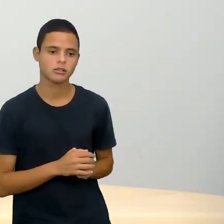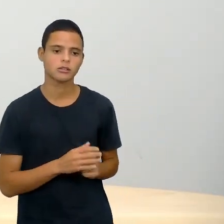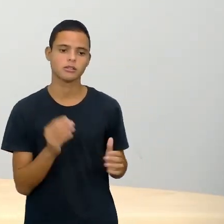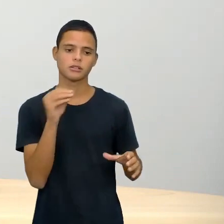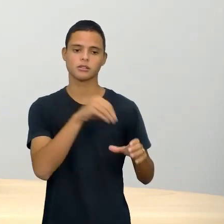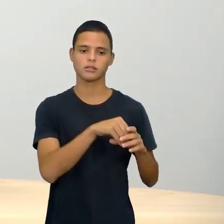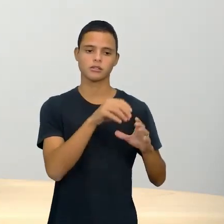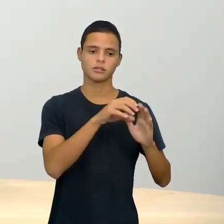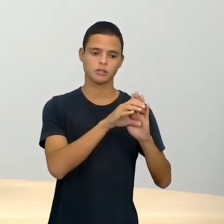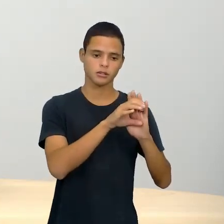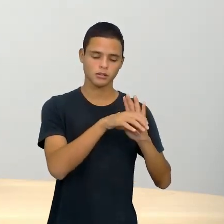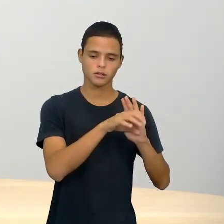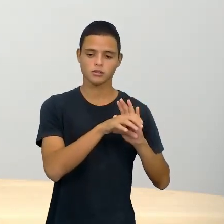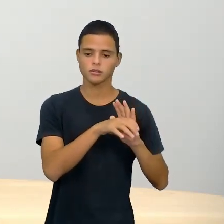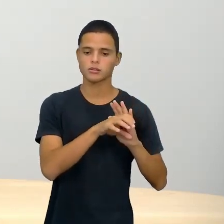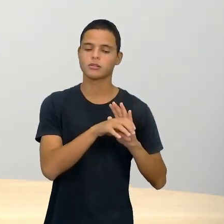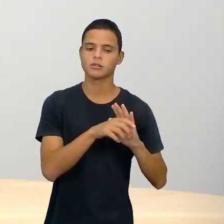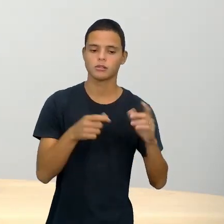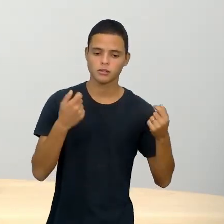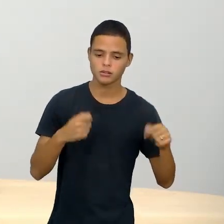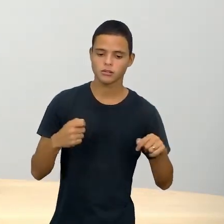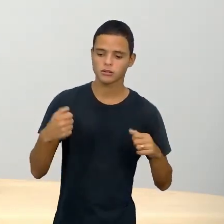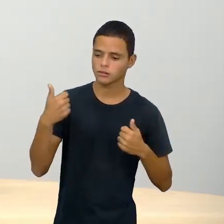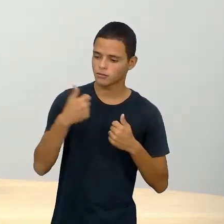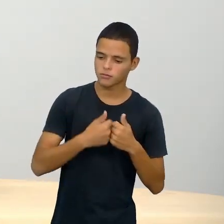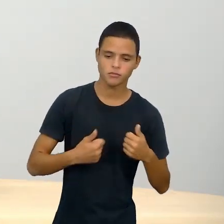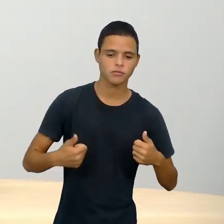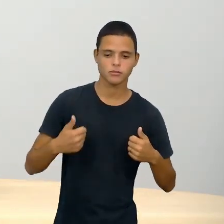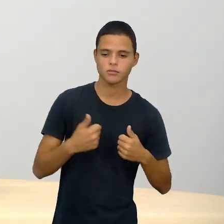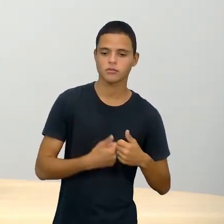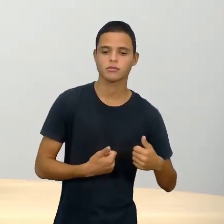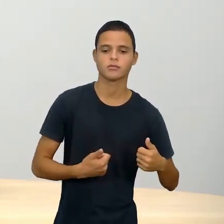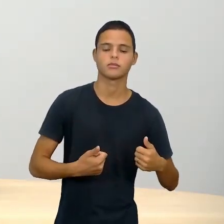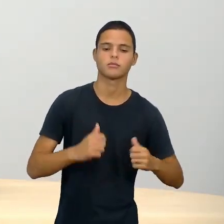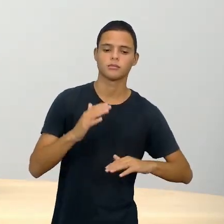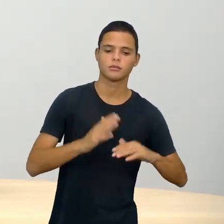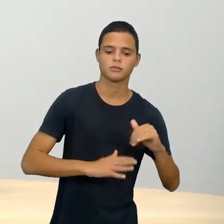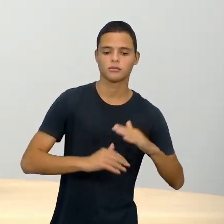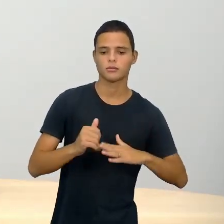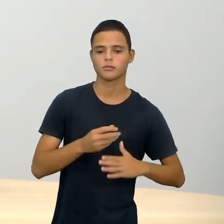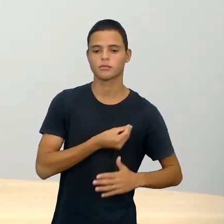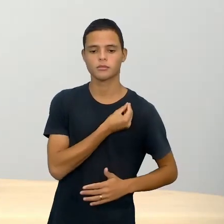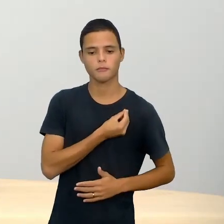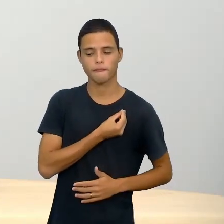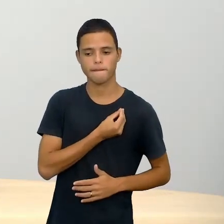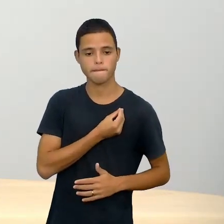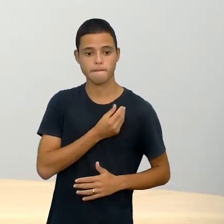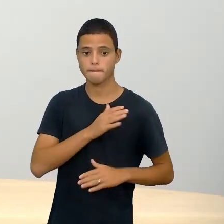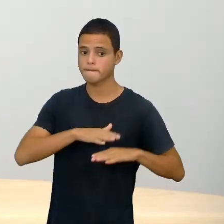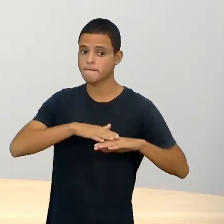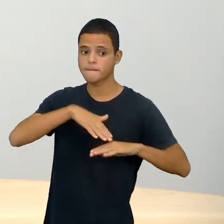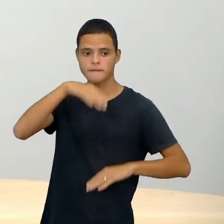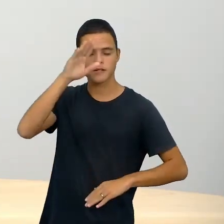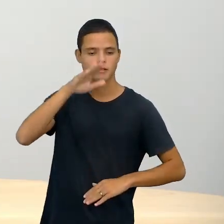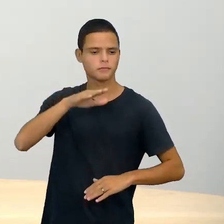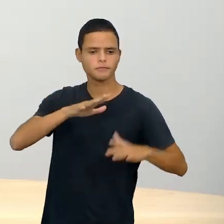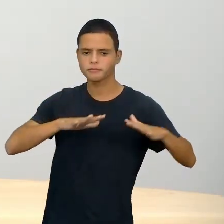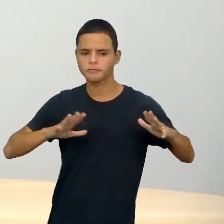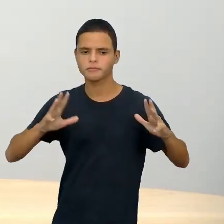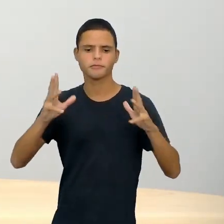escola. A gente precisa lutar por uma qualidade de vida maior para toda uma população. Não é só para